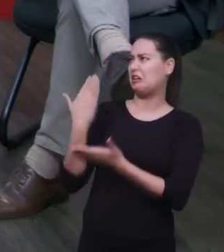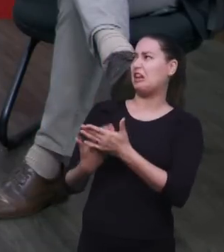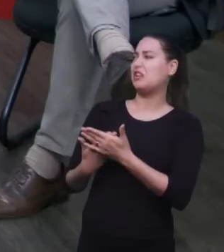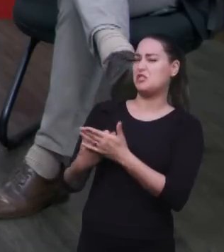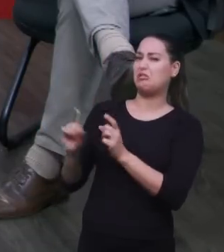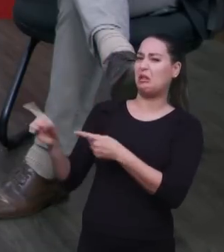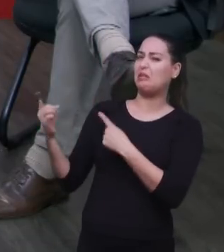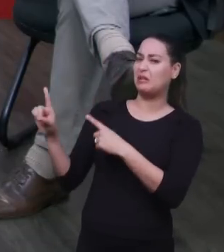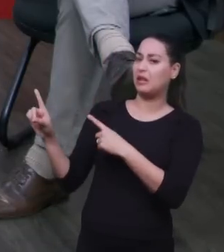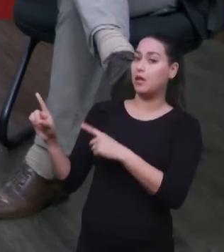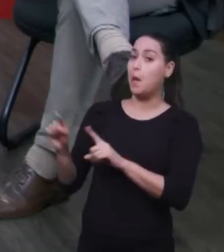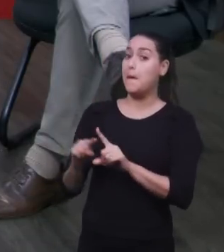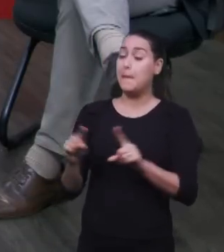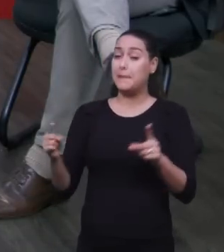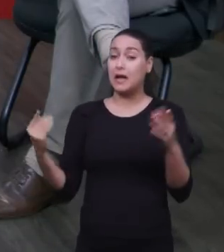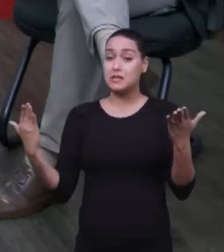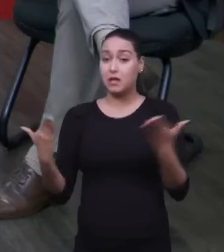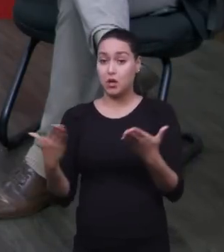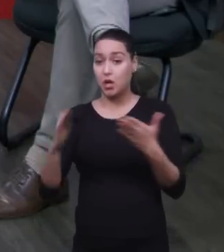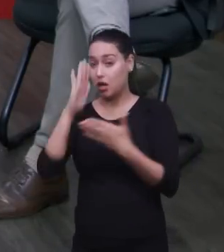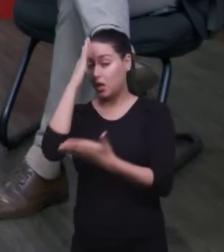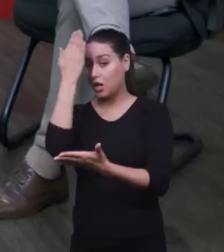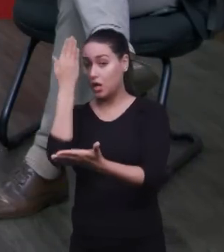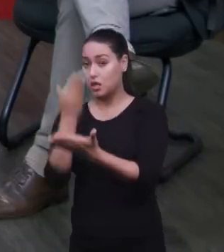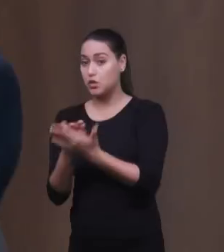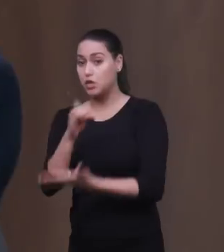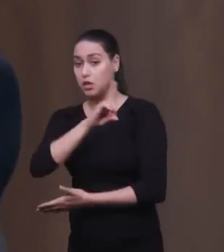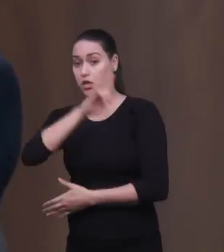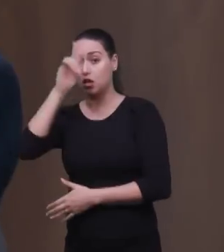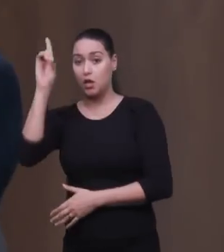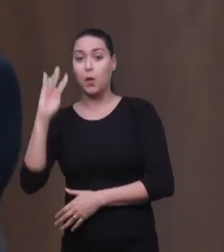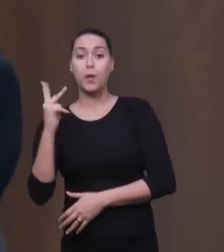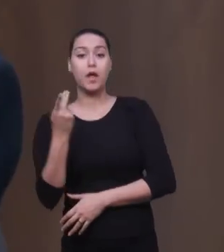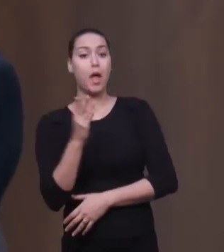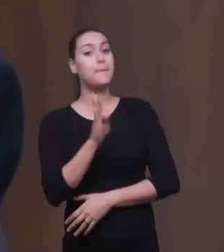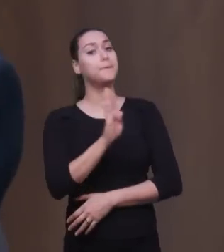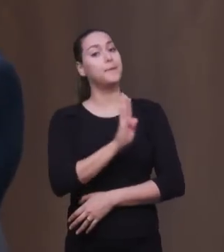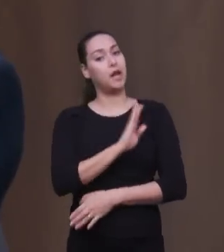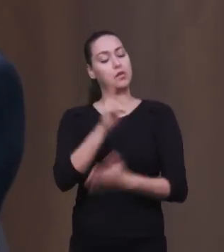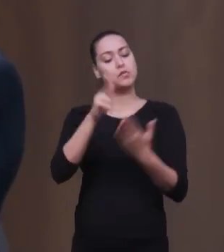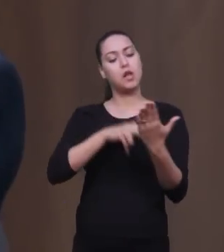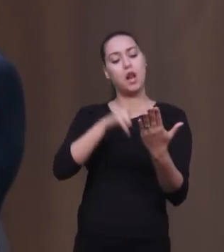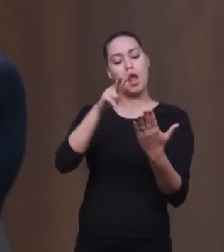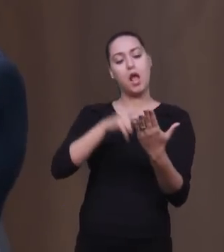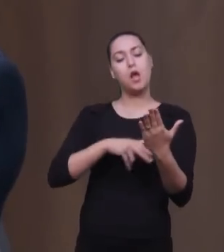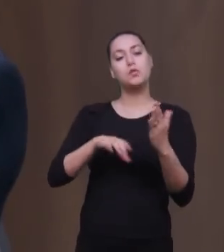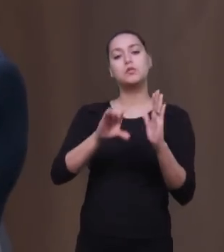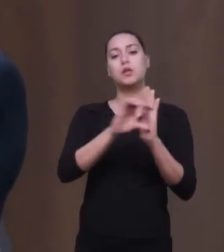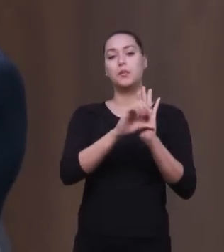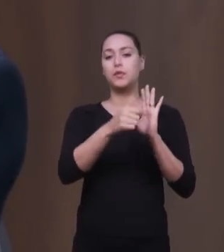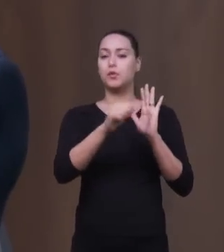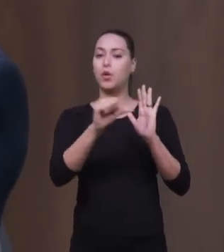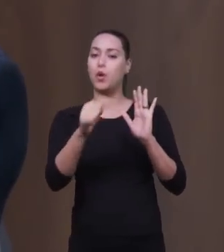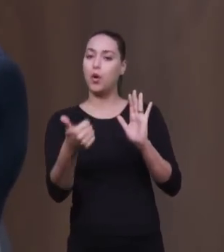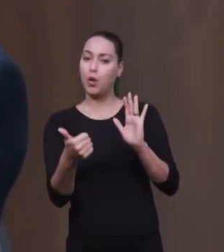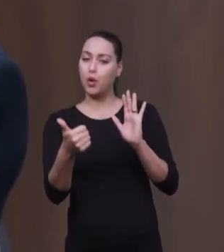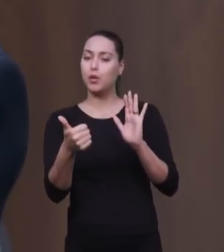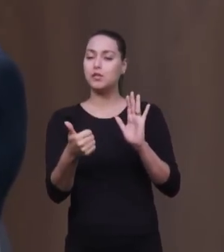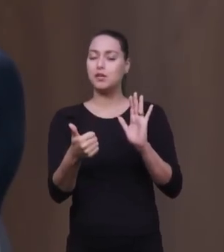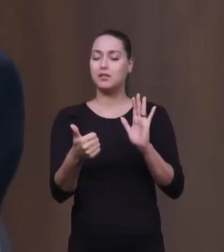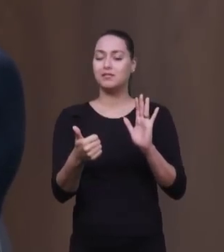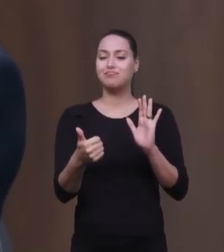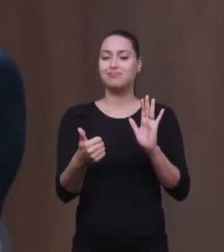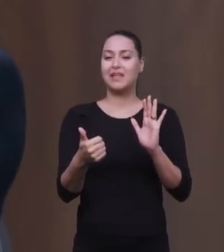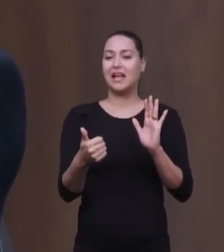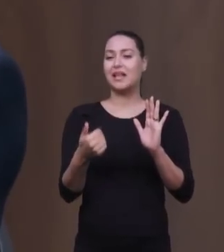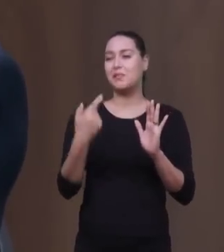gente está crendo que Ele é, como diz o texto na carta aos Hebreus, né, que foi lido pelo irmão, capítulo 11, quando diz